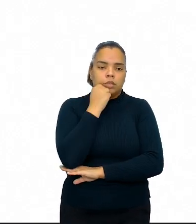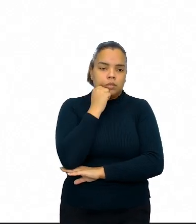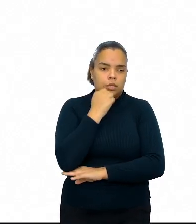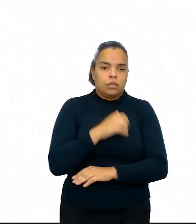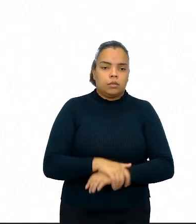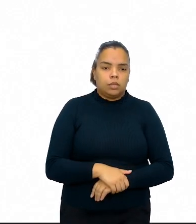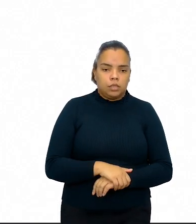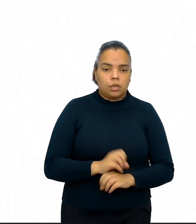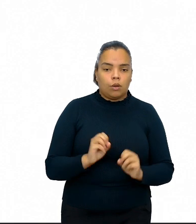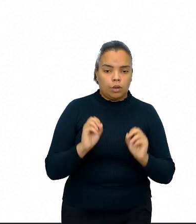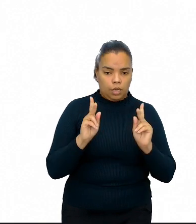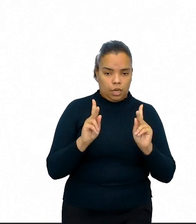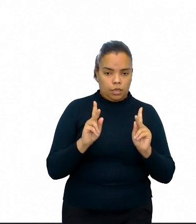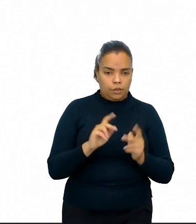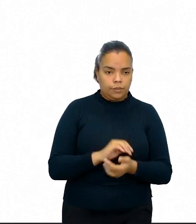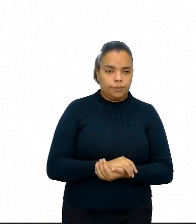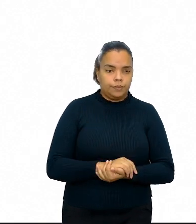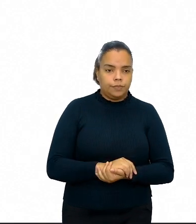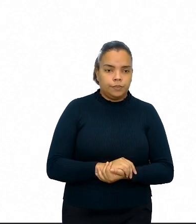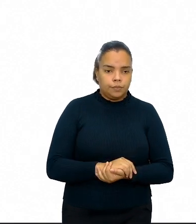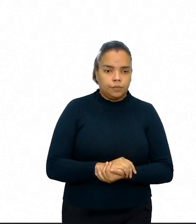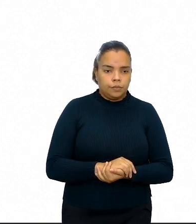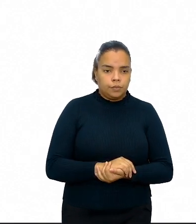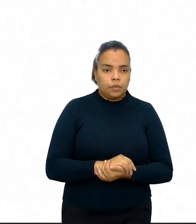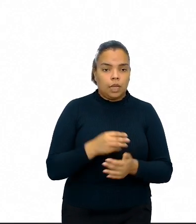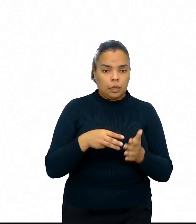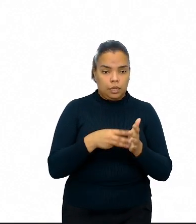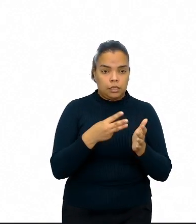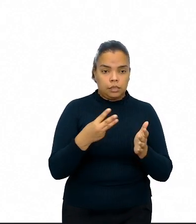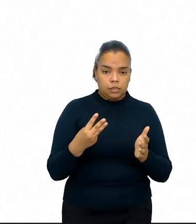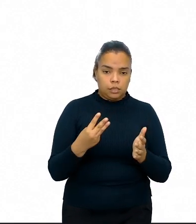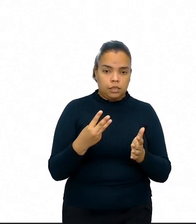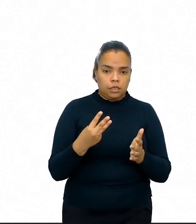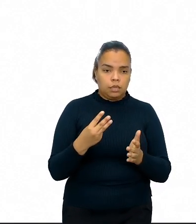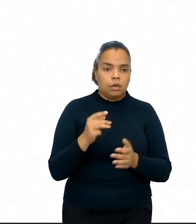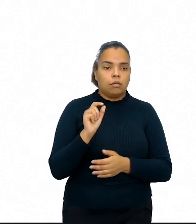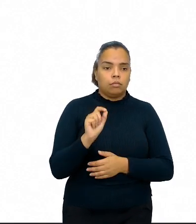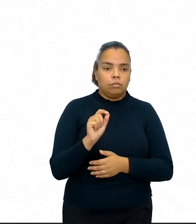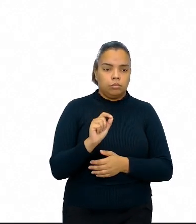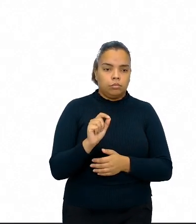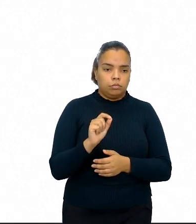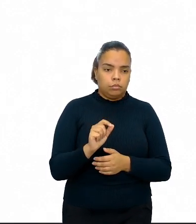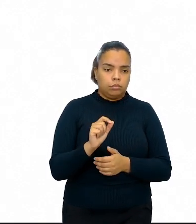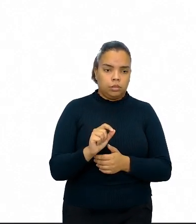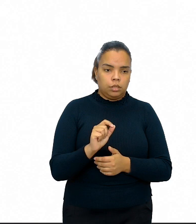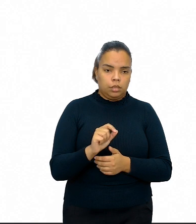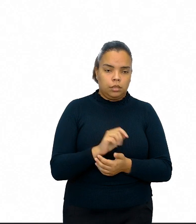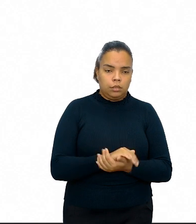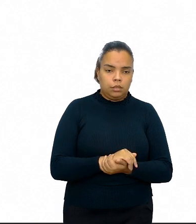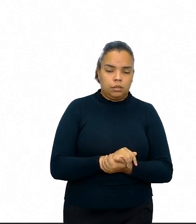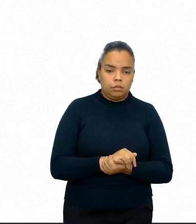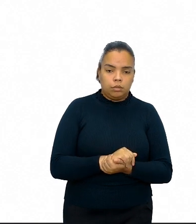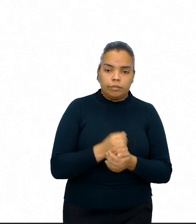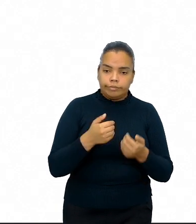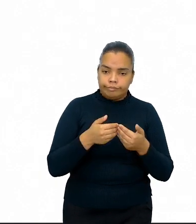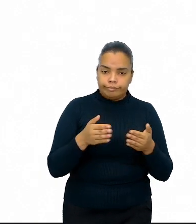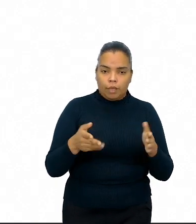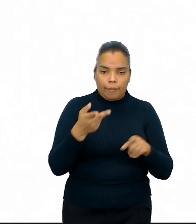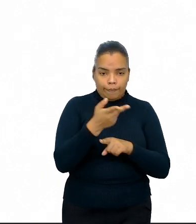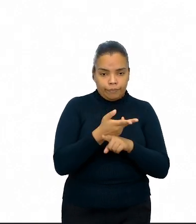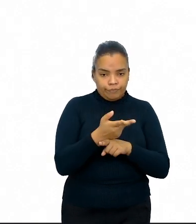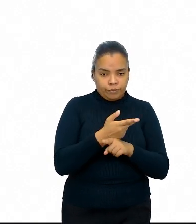Ok? Bom, a nossa terceira sugestão traz aí como proposta que vocês explorem as